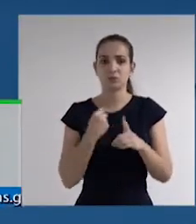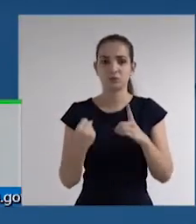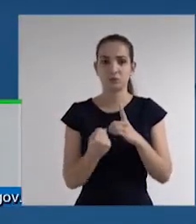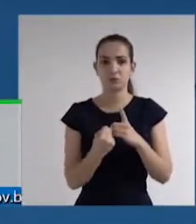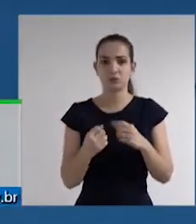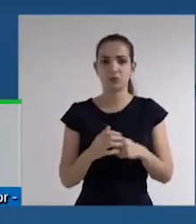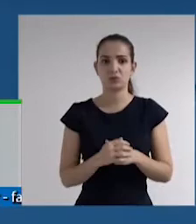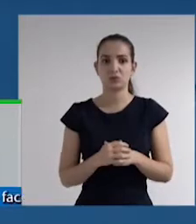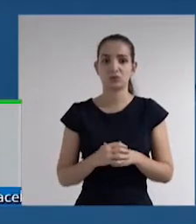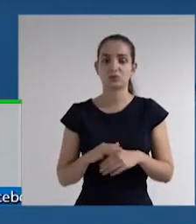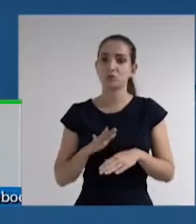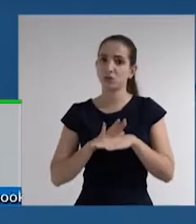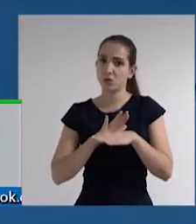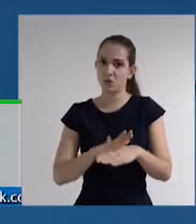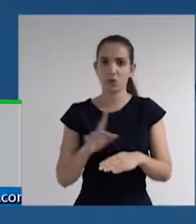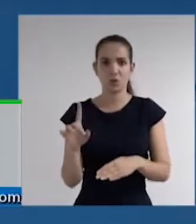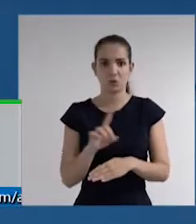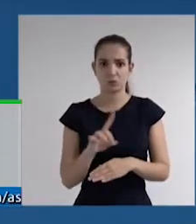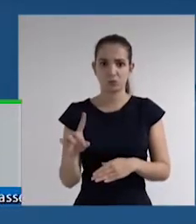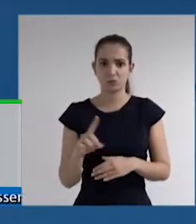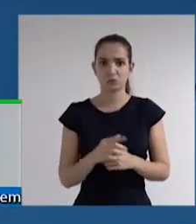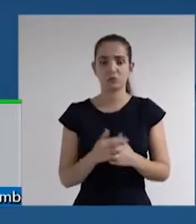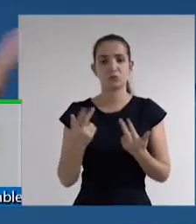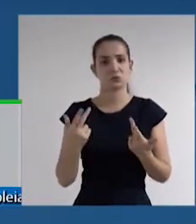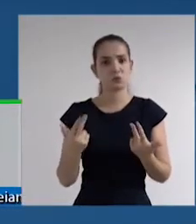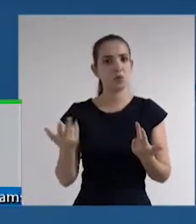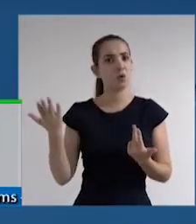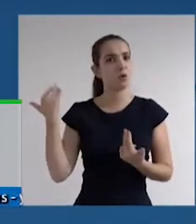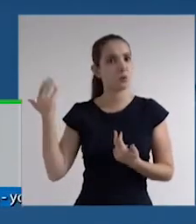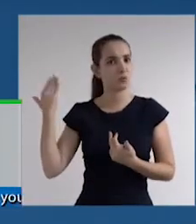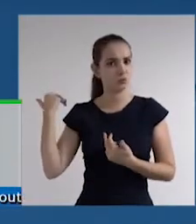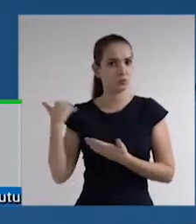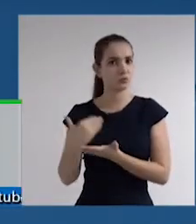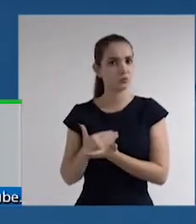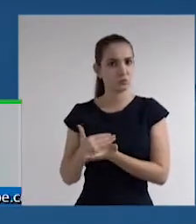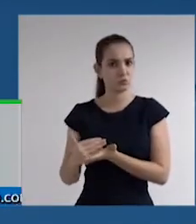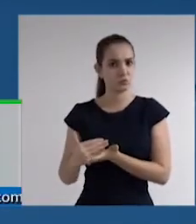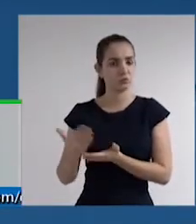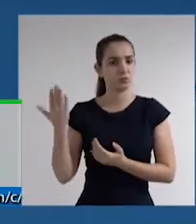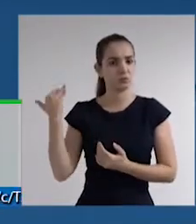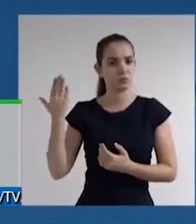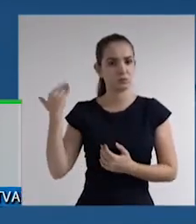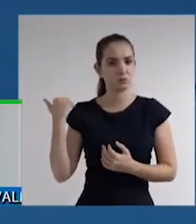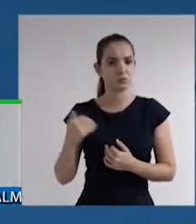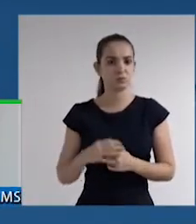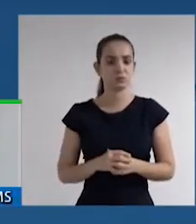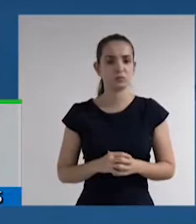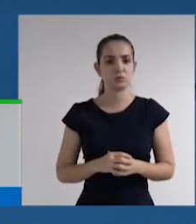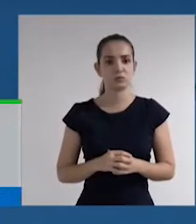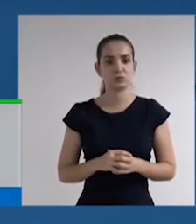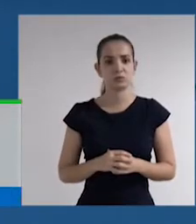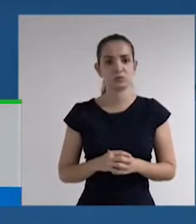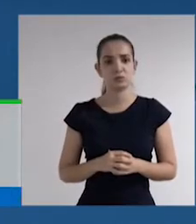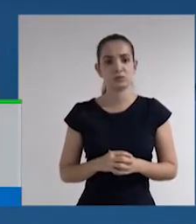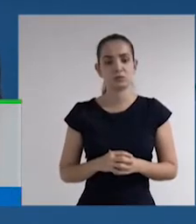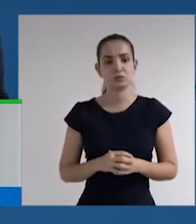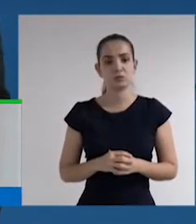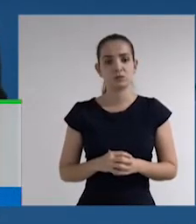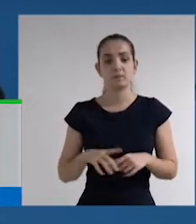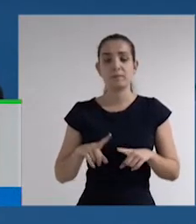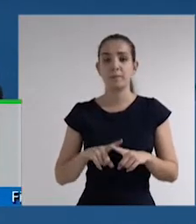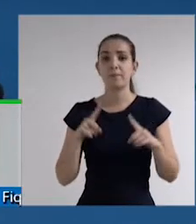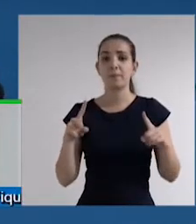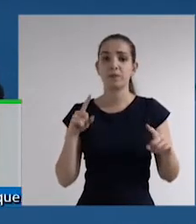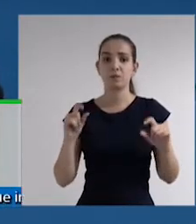mais o respaldo que deu no início da sua manifestação,